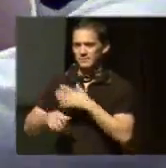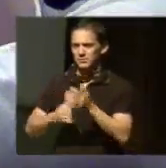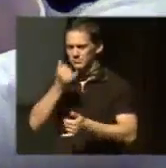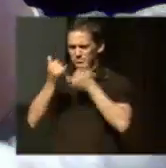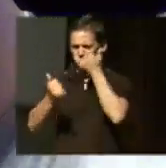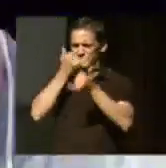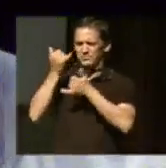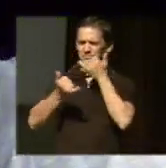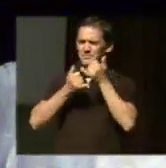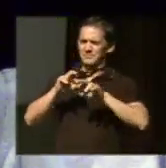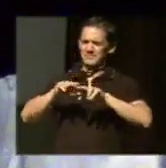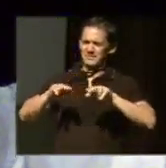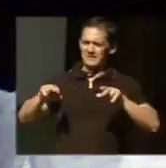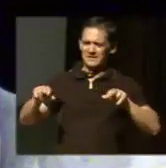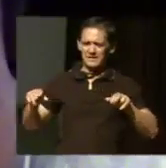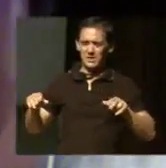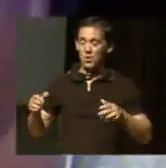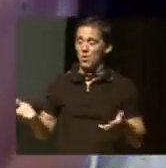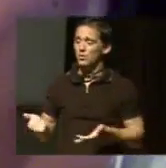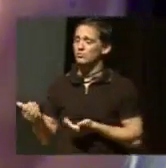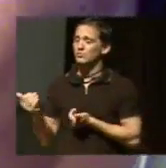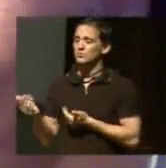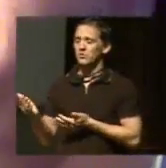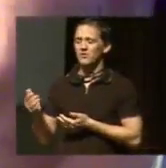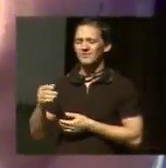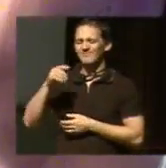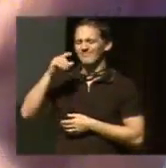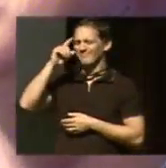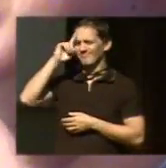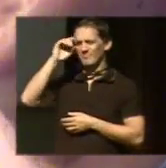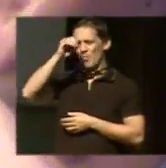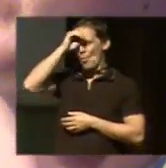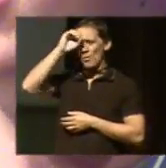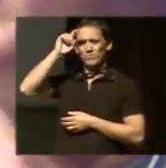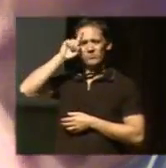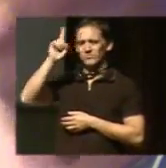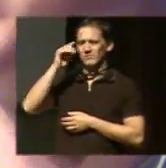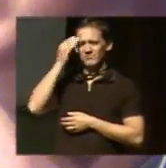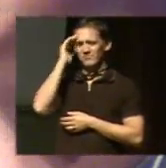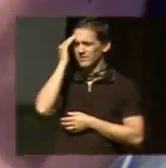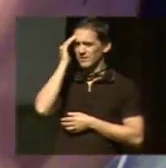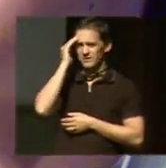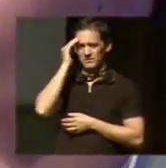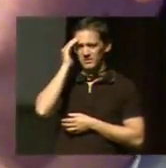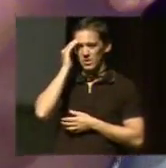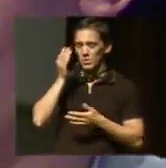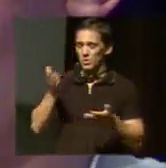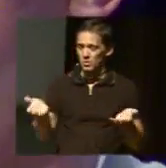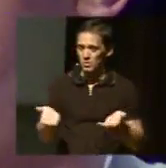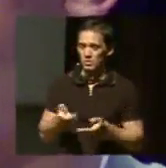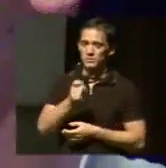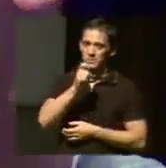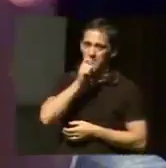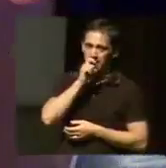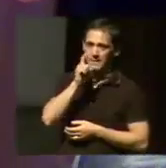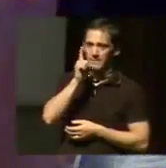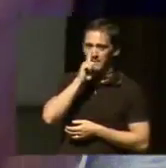muito grande, coisas que jovens hoje em dia não fazem a mínima ideia. Os pais também precisam enaltecer essa